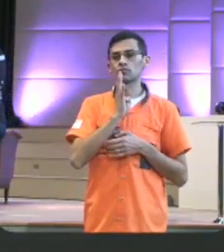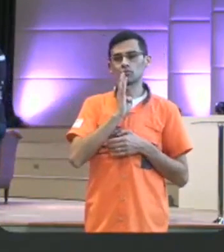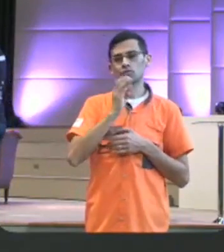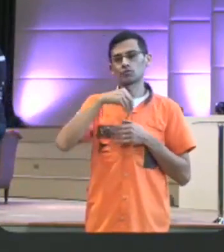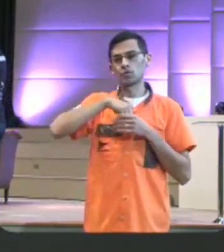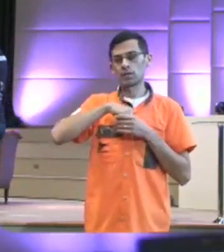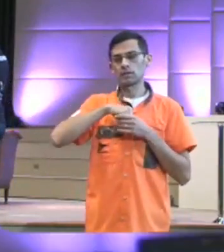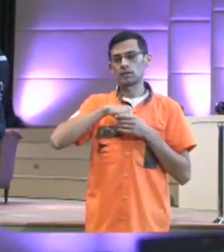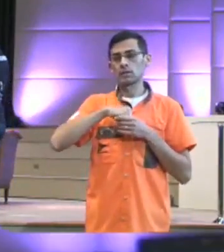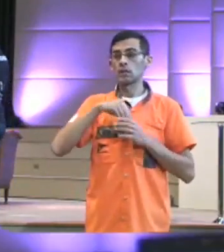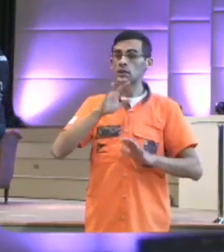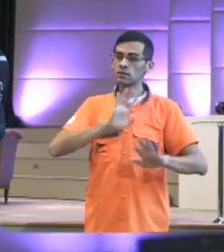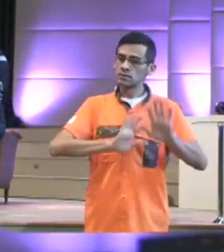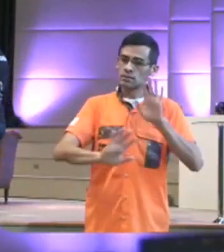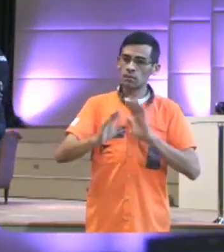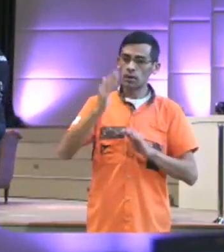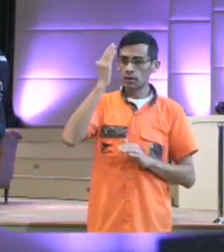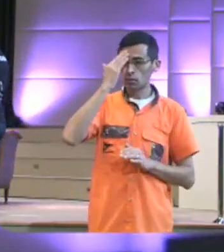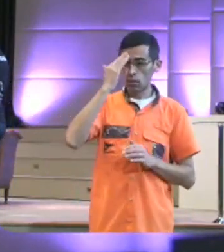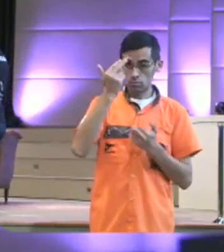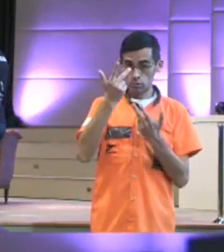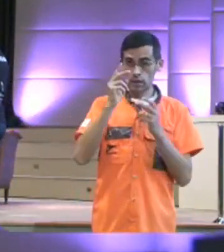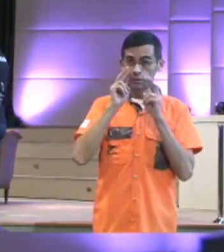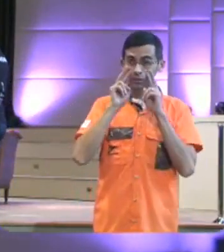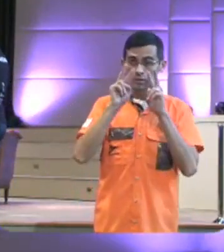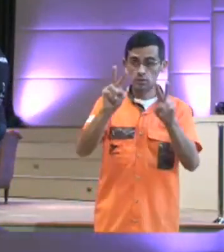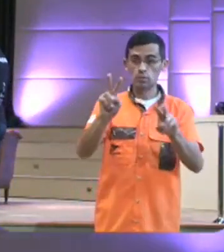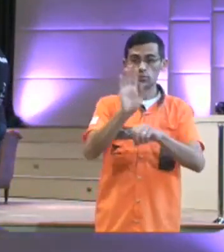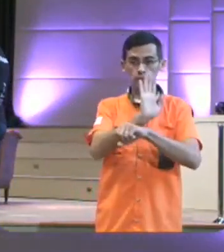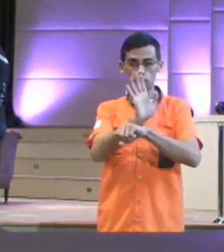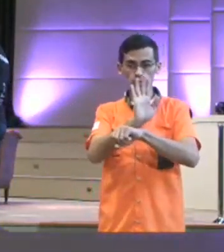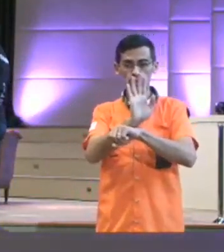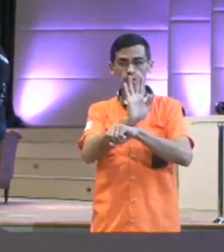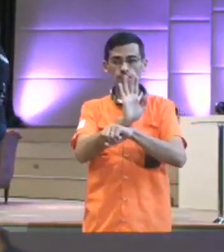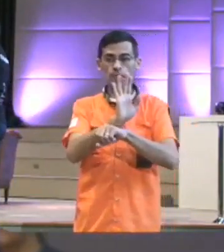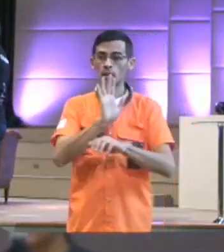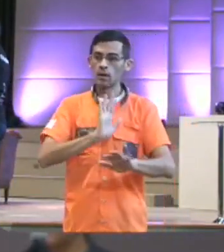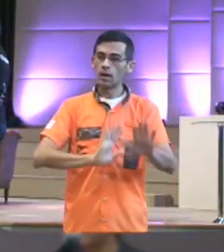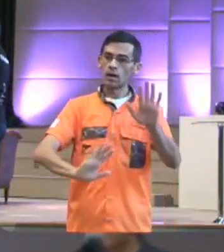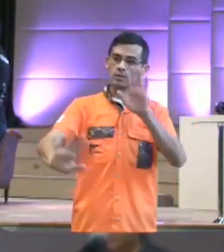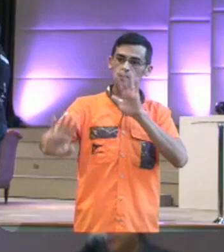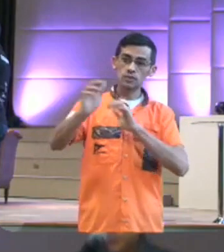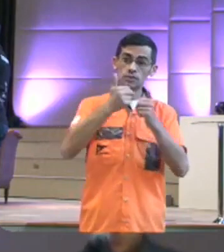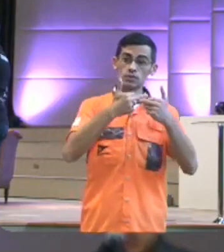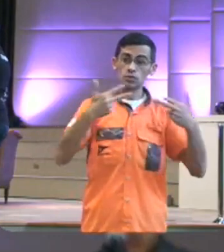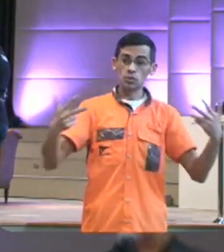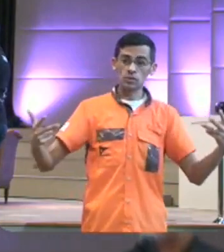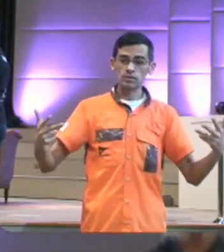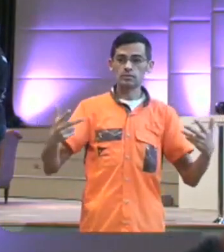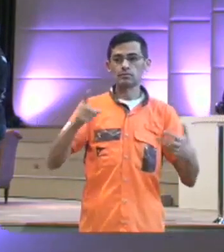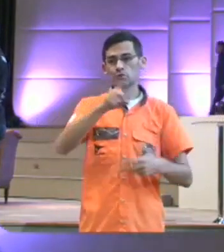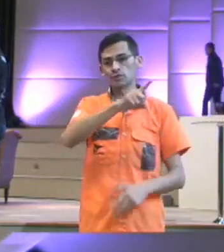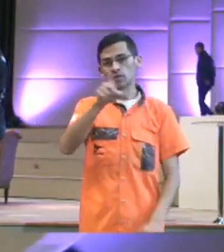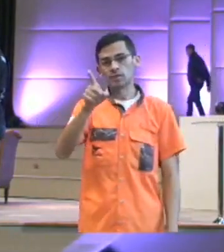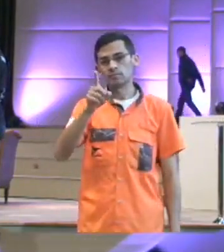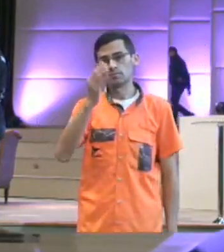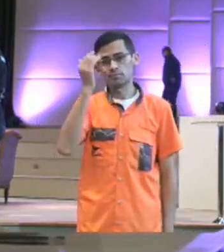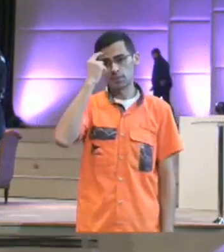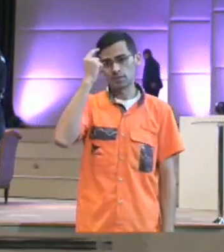E quem sabe, como aquela mulher que deu testemunho aqui para a gente, algumas dessas coisas você diz assim: acho